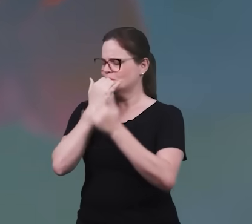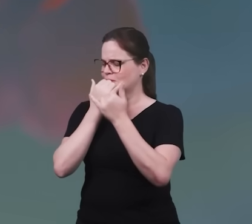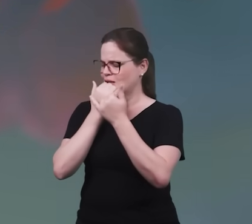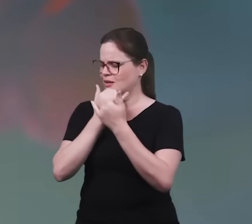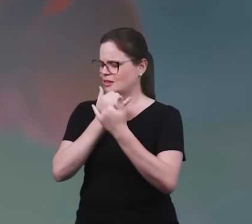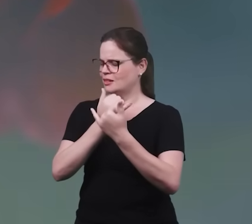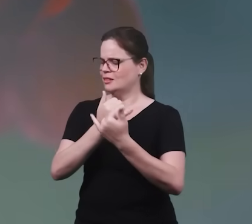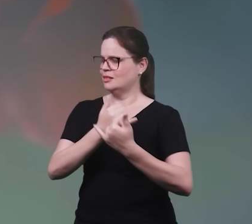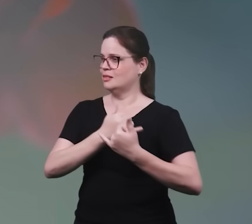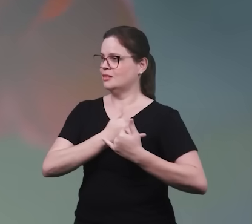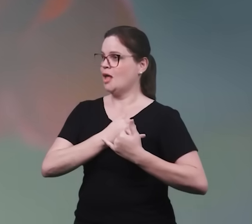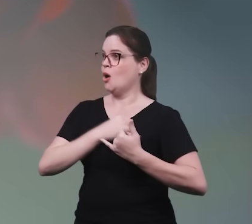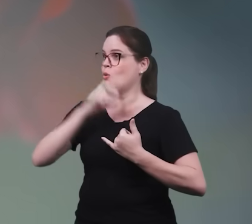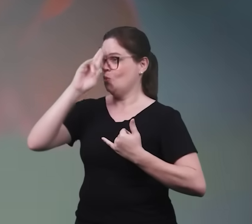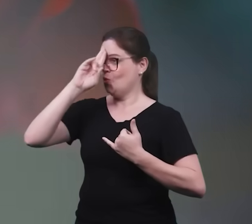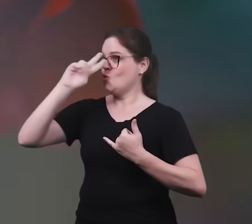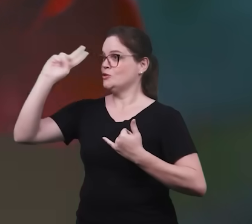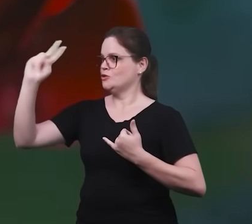remidor,